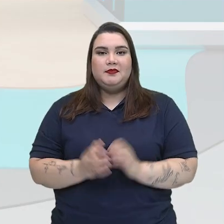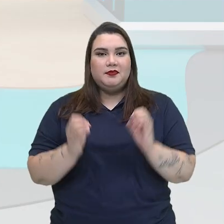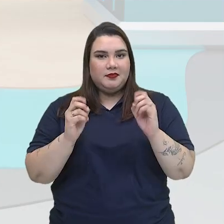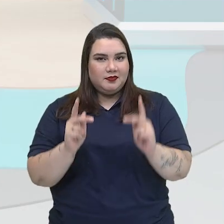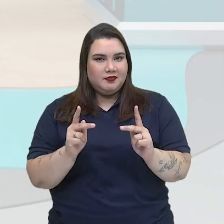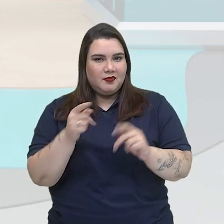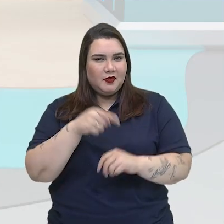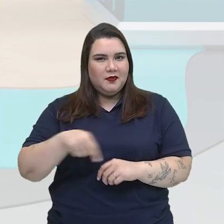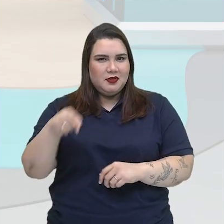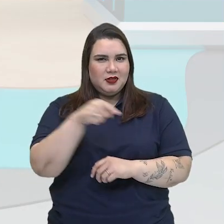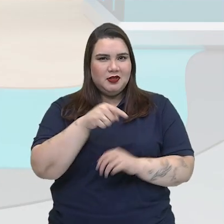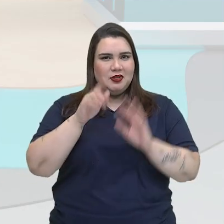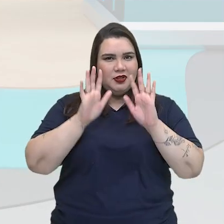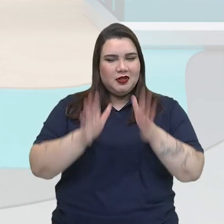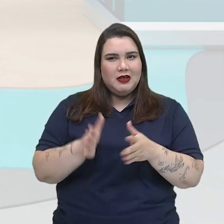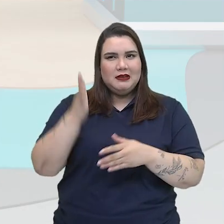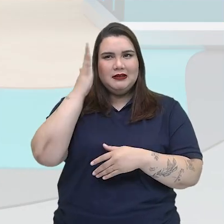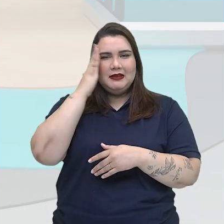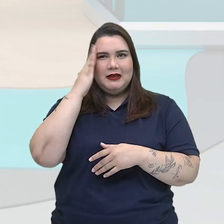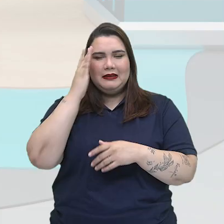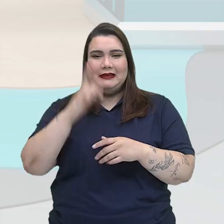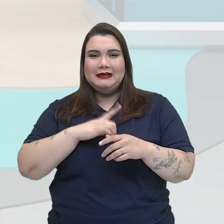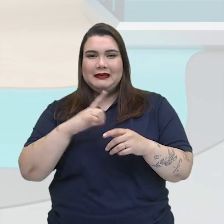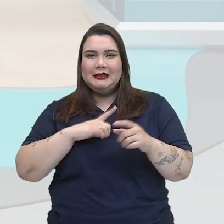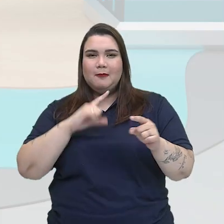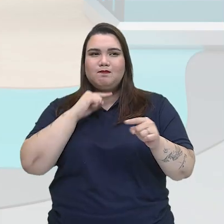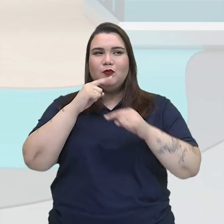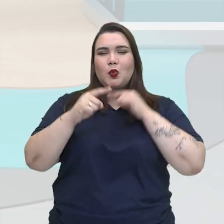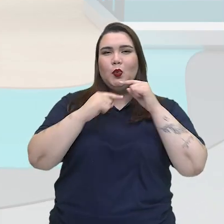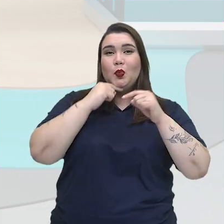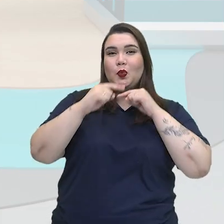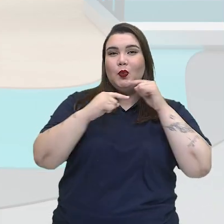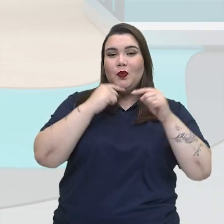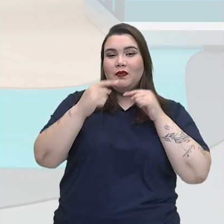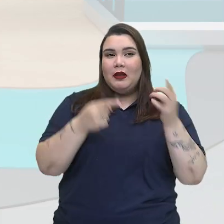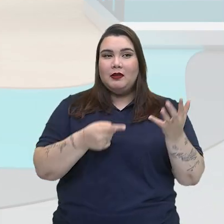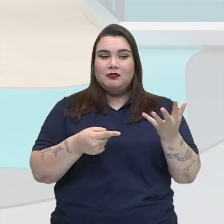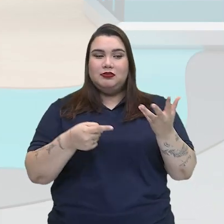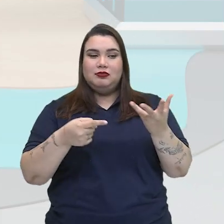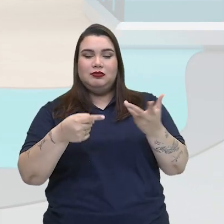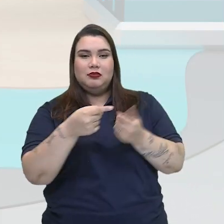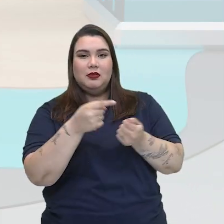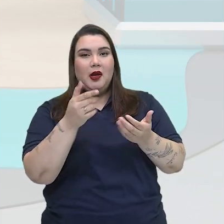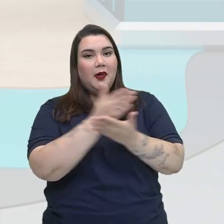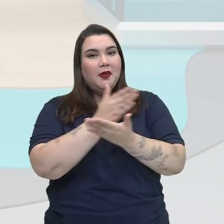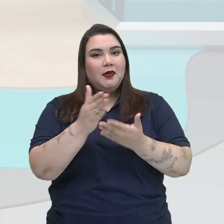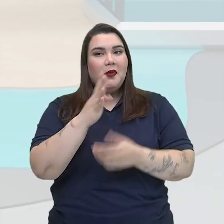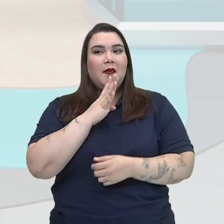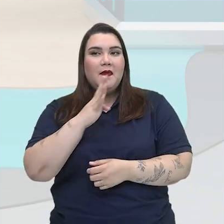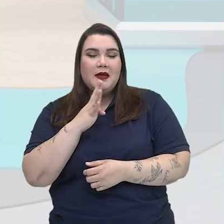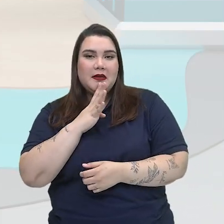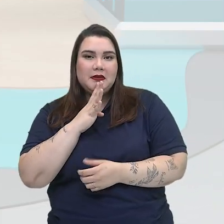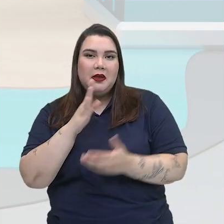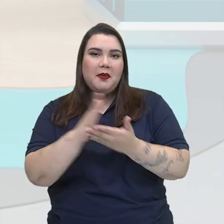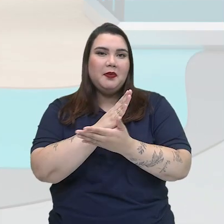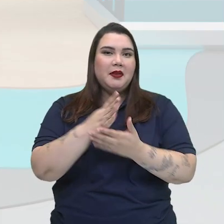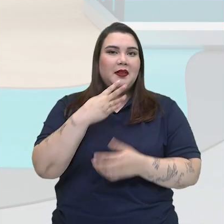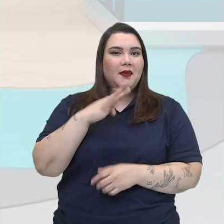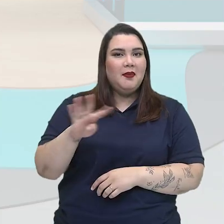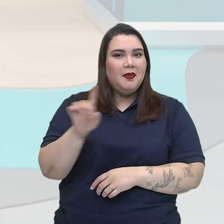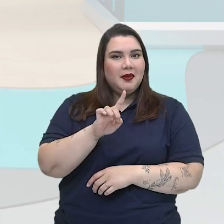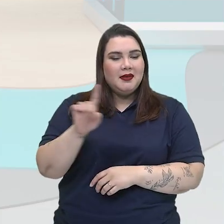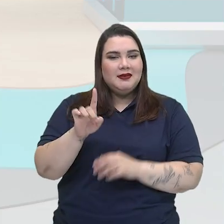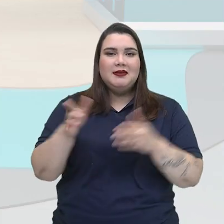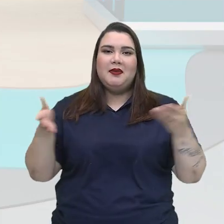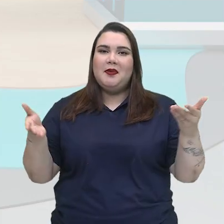E aí, já tenho certeza que surgiu aí várias interrogações. Alguns vocês já devem conhecer e outros não.